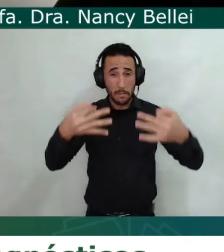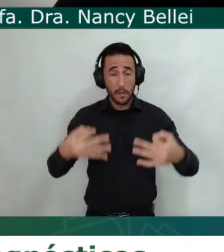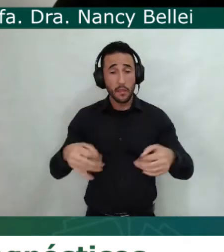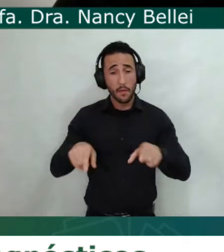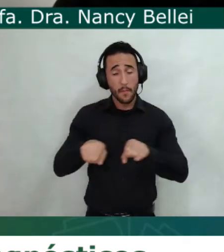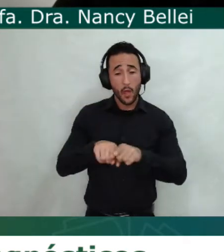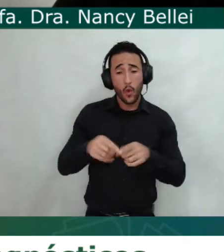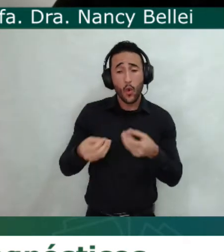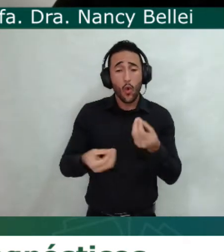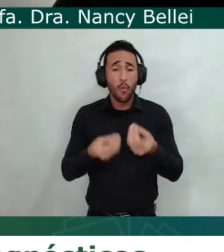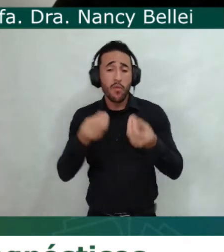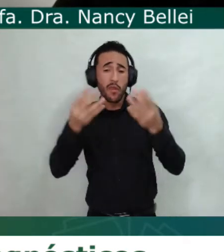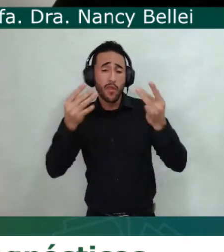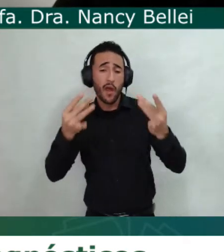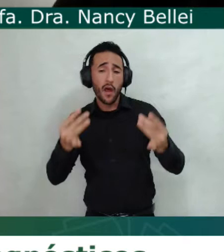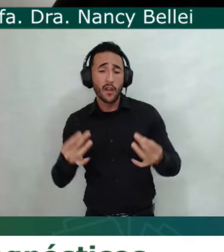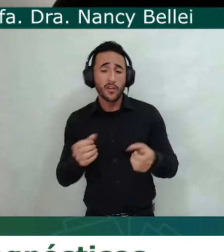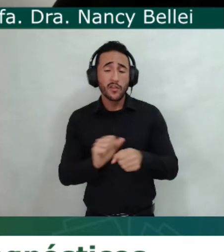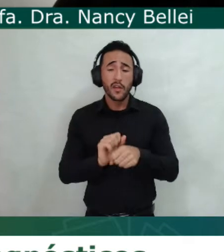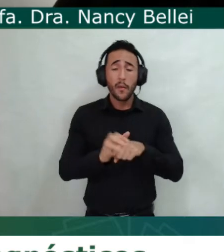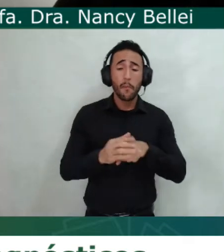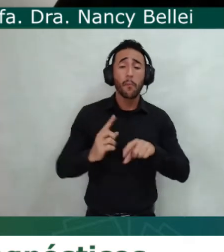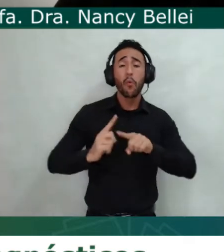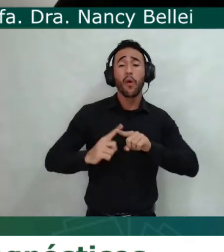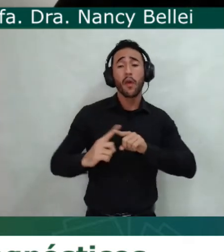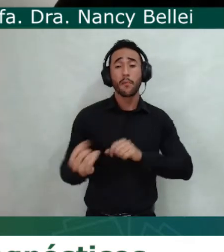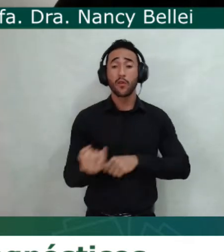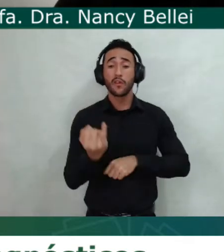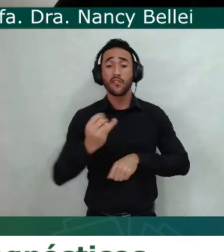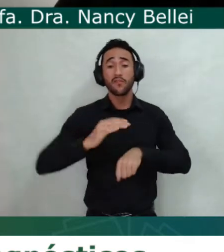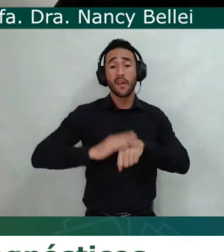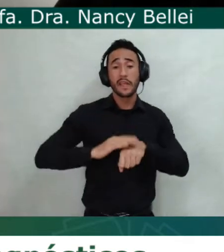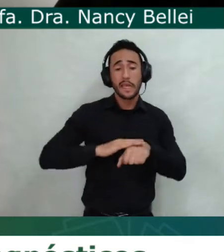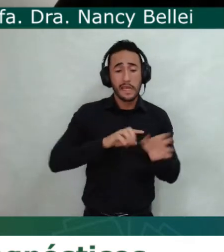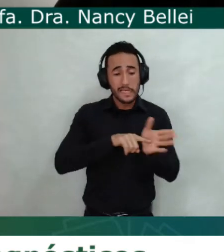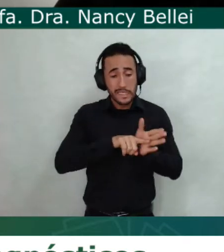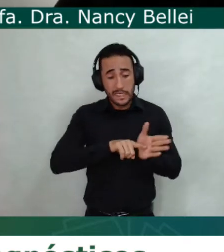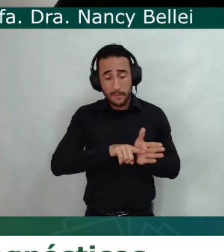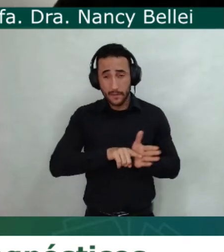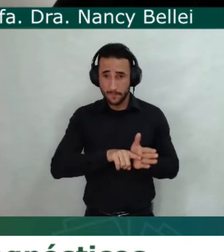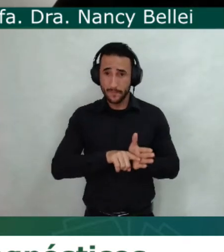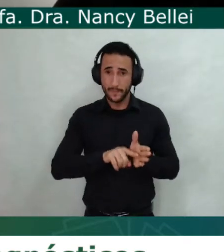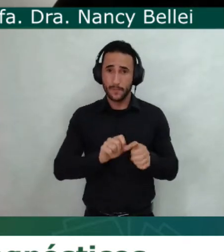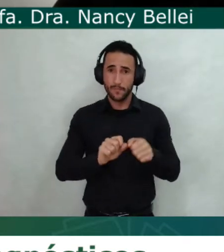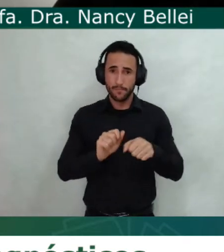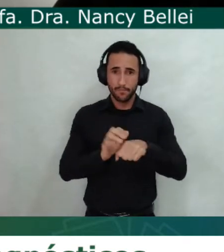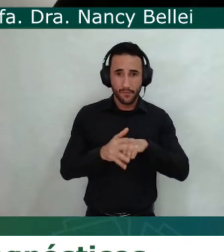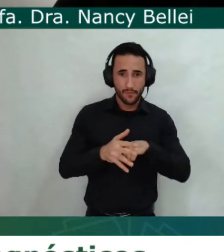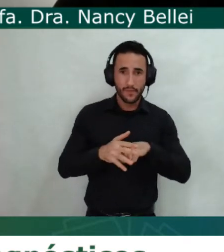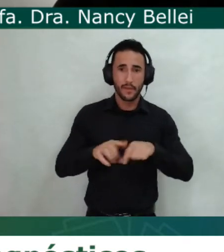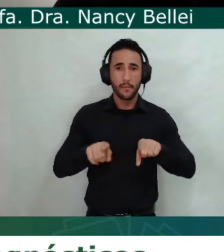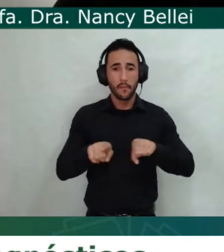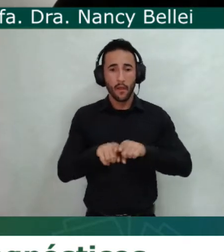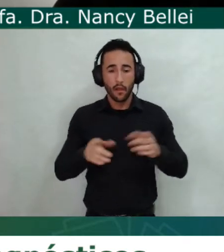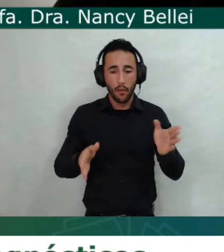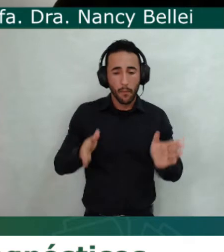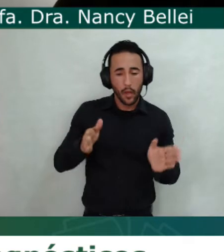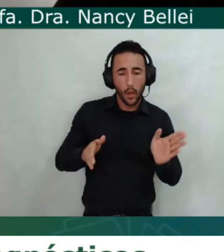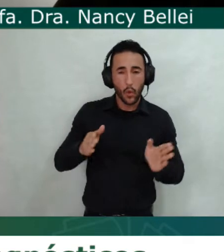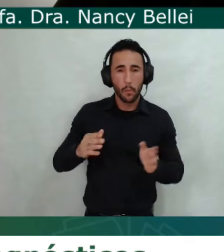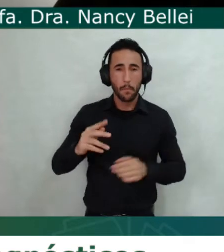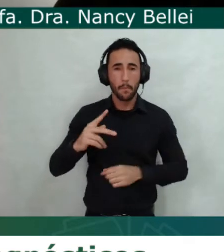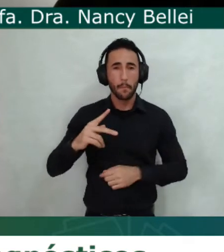dos testes diagnósticos no gerenciamento dessa pandemia, ou no caso do Brasil,